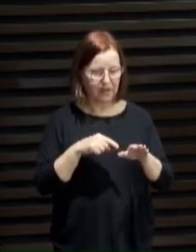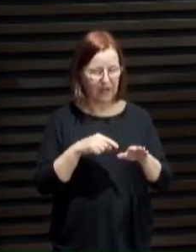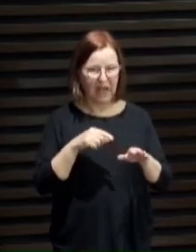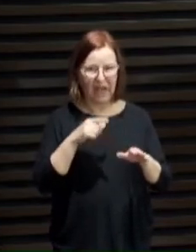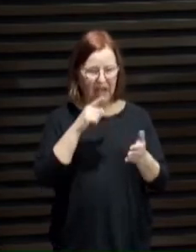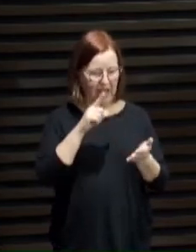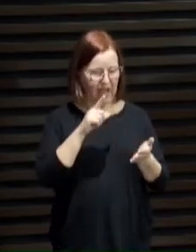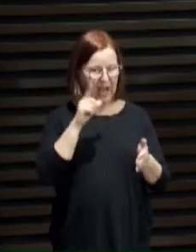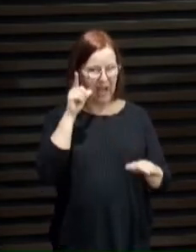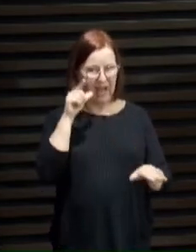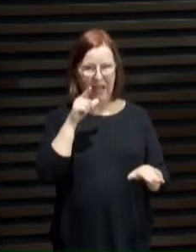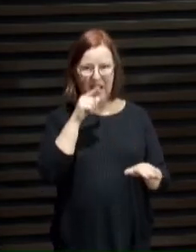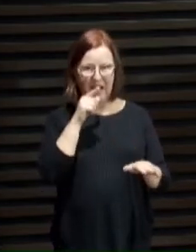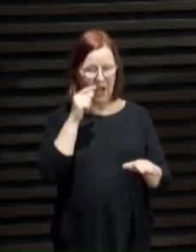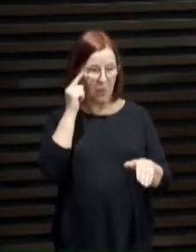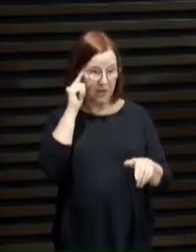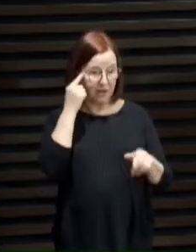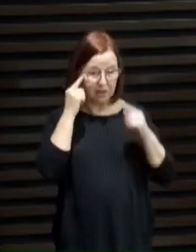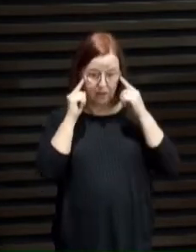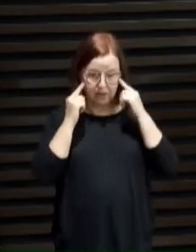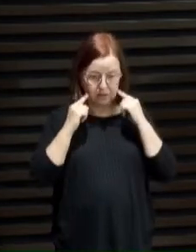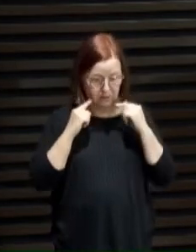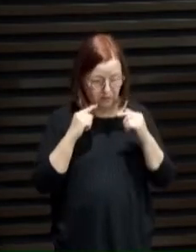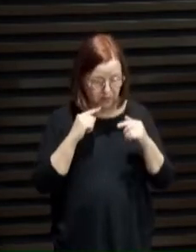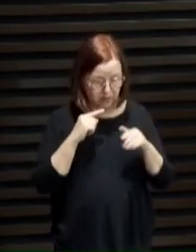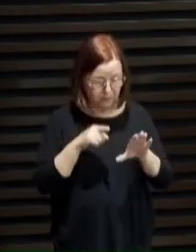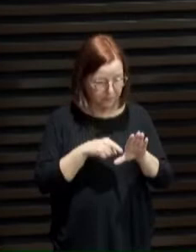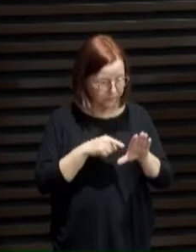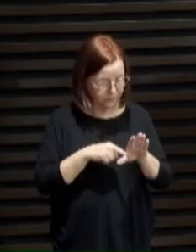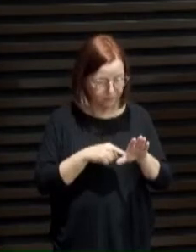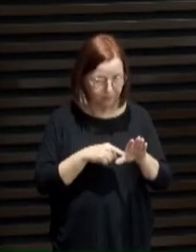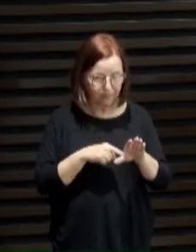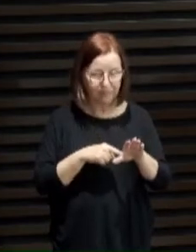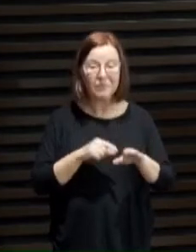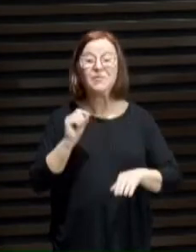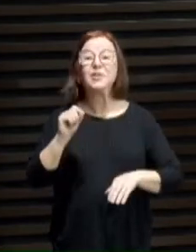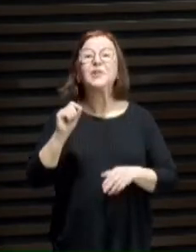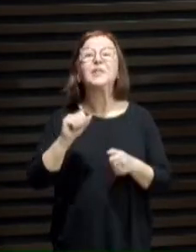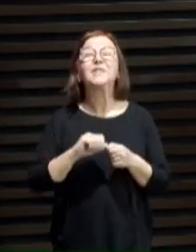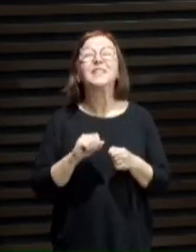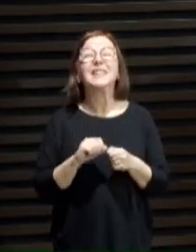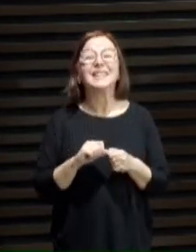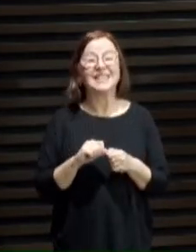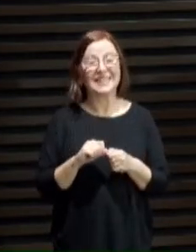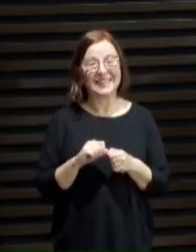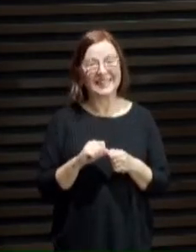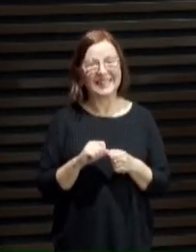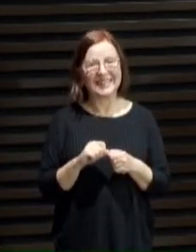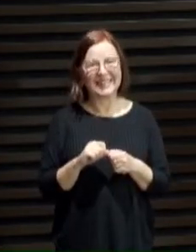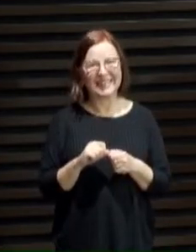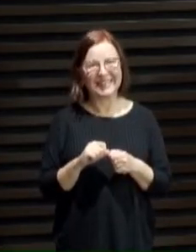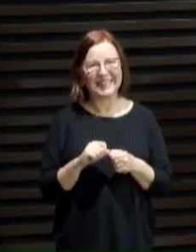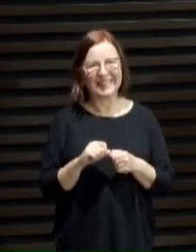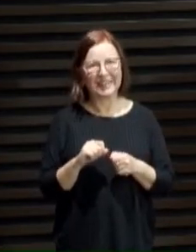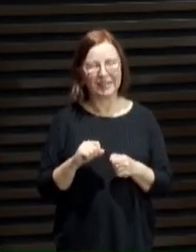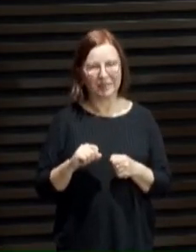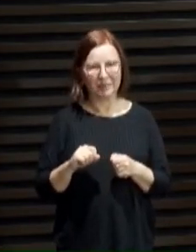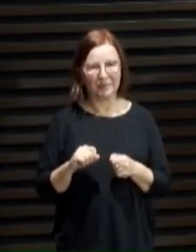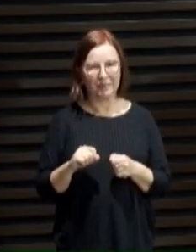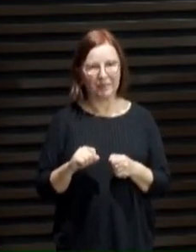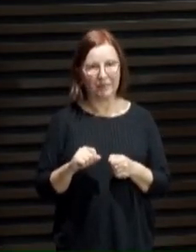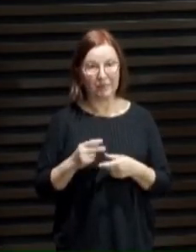o desespero. O que eu faço? Aí ela faz uma coisa, meus irmãos, é aquela coisa